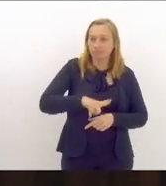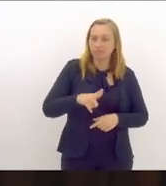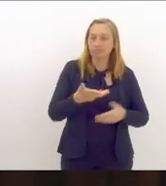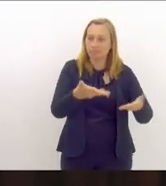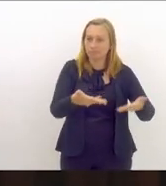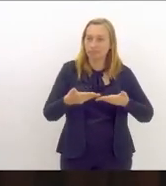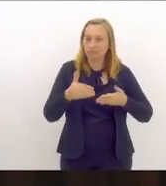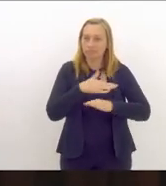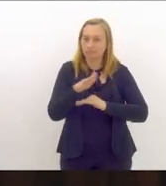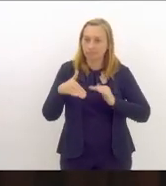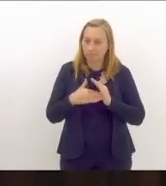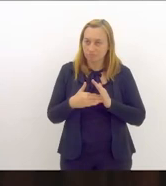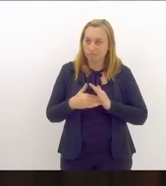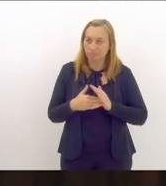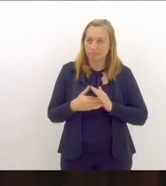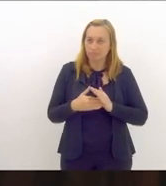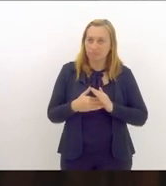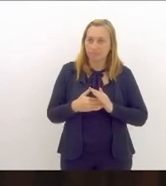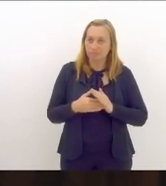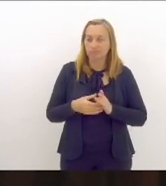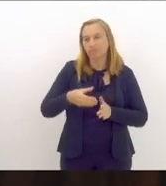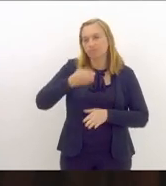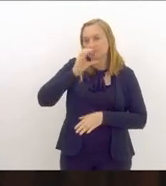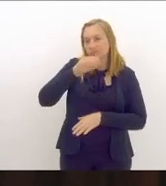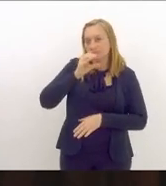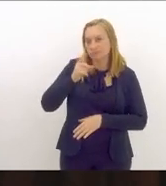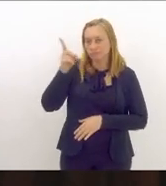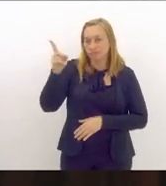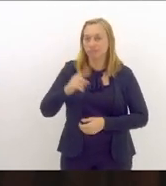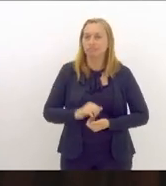convidar a todas e todos para um coquetel aqui.